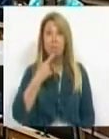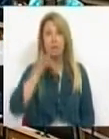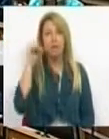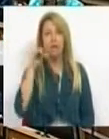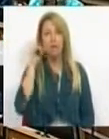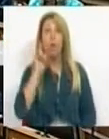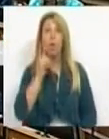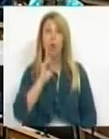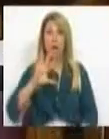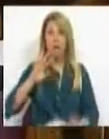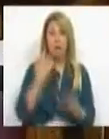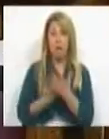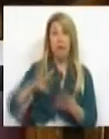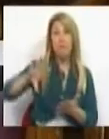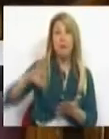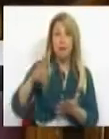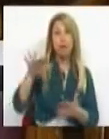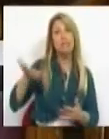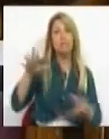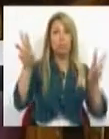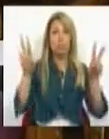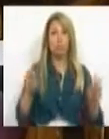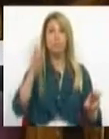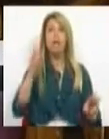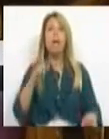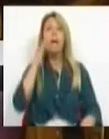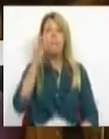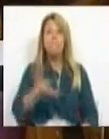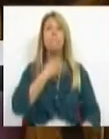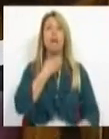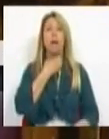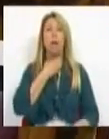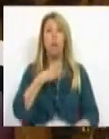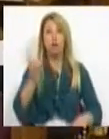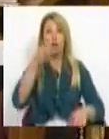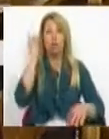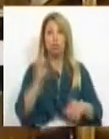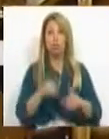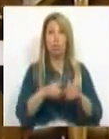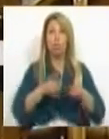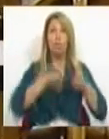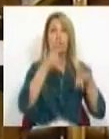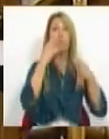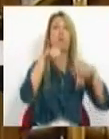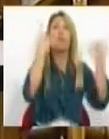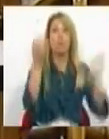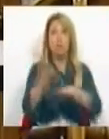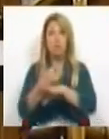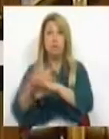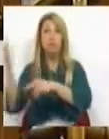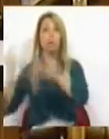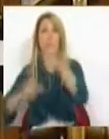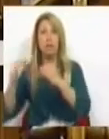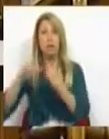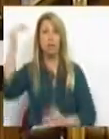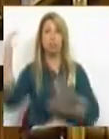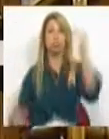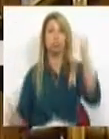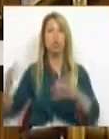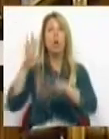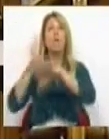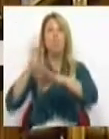o país à situação chamada de bancarrota não foi o investimento público, foi precisamente o setor financeiro e a sua destabilização provocada